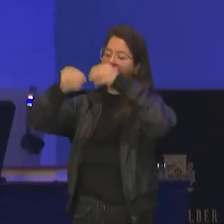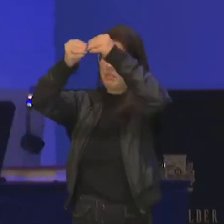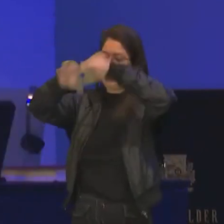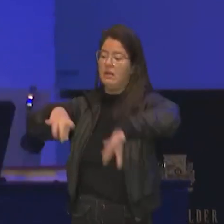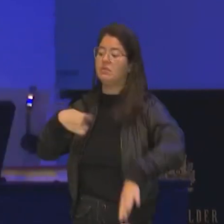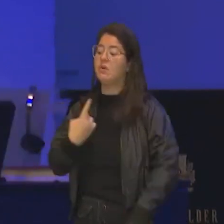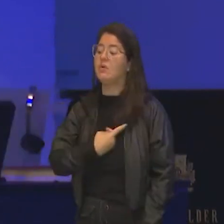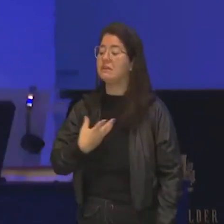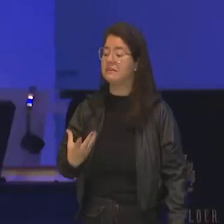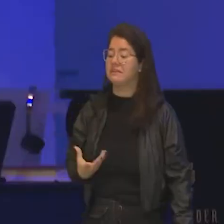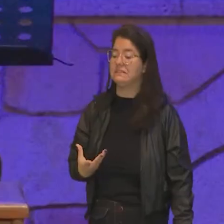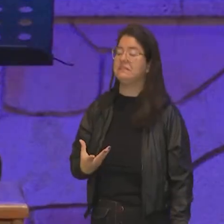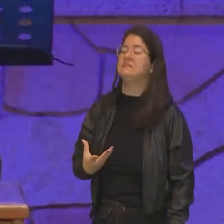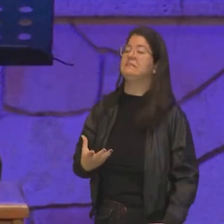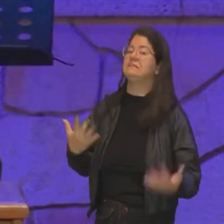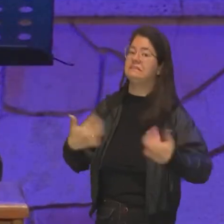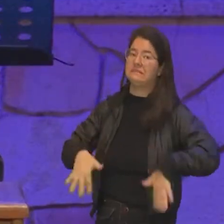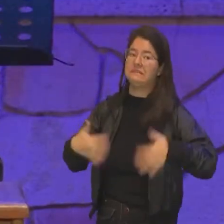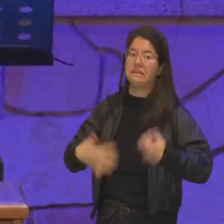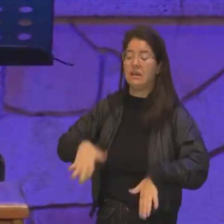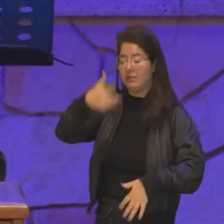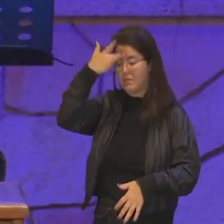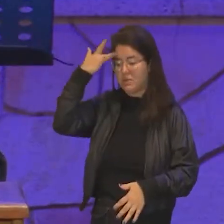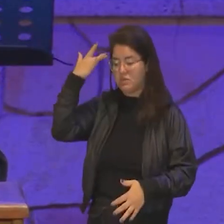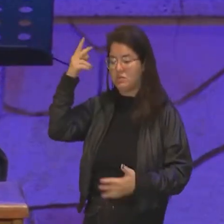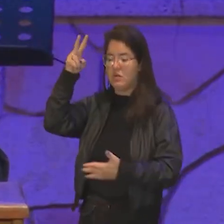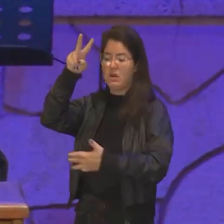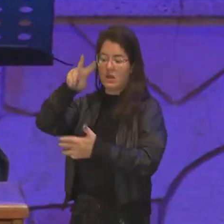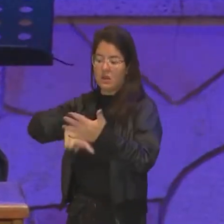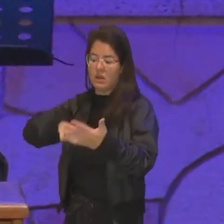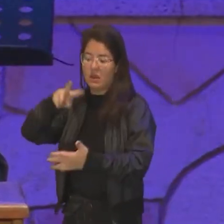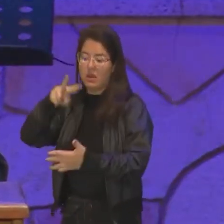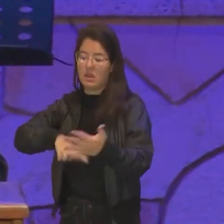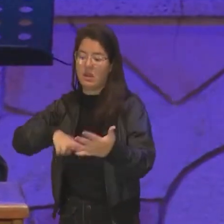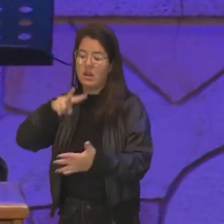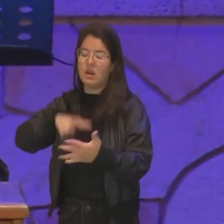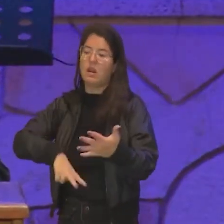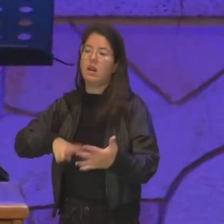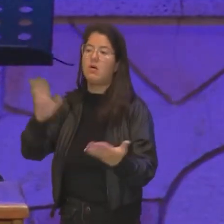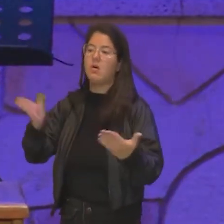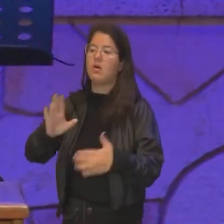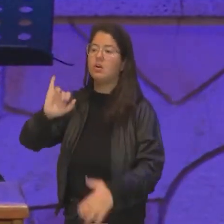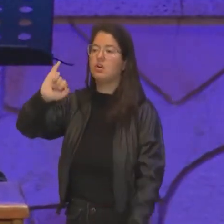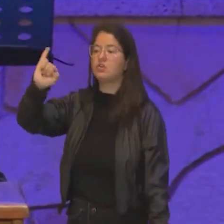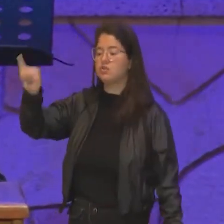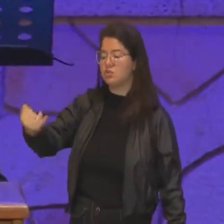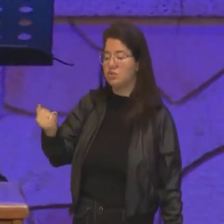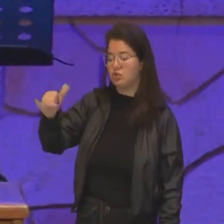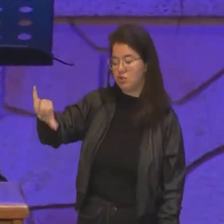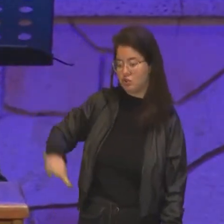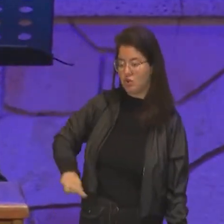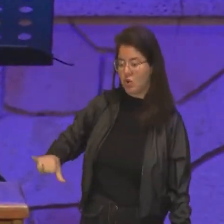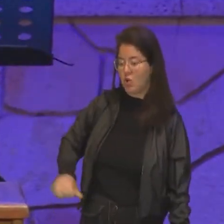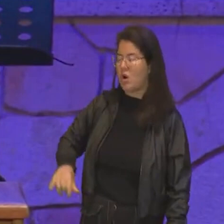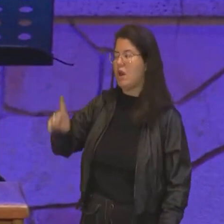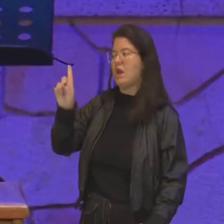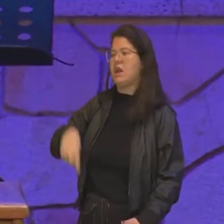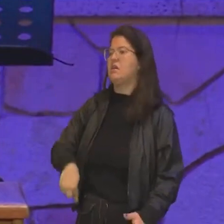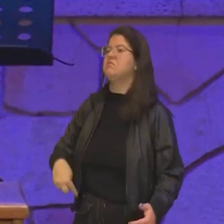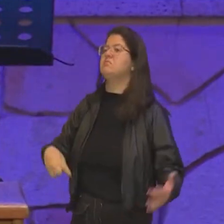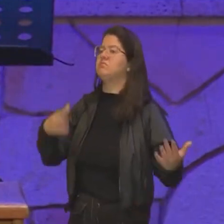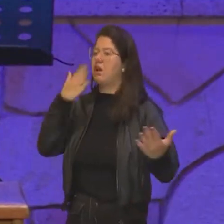Quem está lendo os 4 capítulos diários da Bíblia, está lendo Jó. E é uma coisa